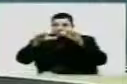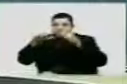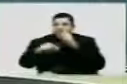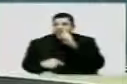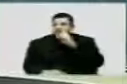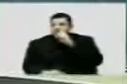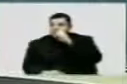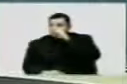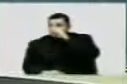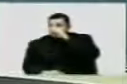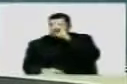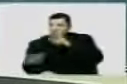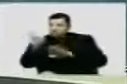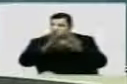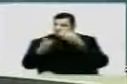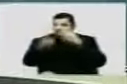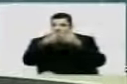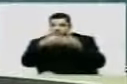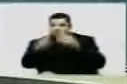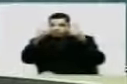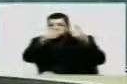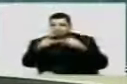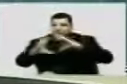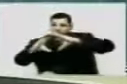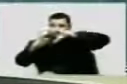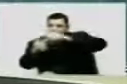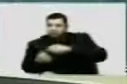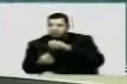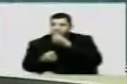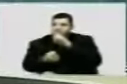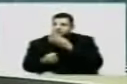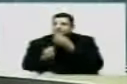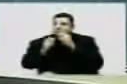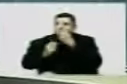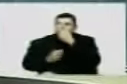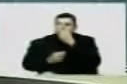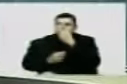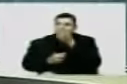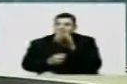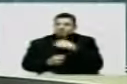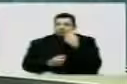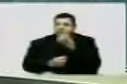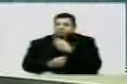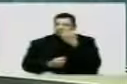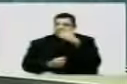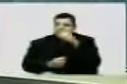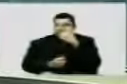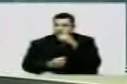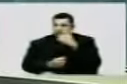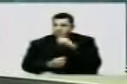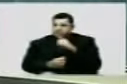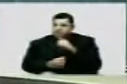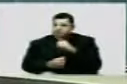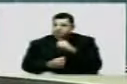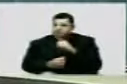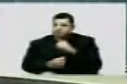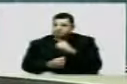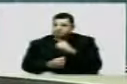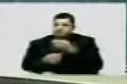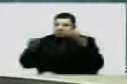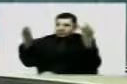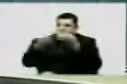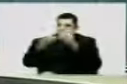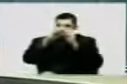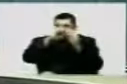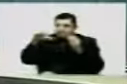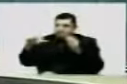cenário perigoso em qualquer lugar do mundo. E parece que nós não temos a